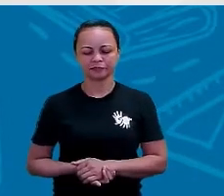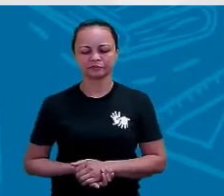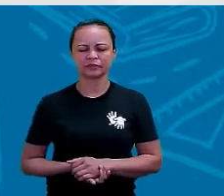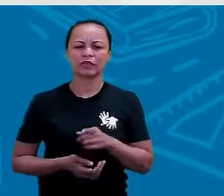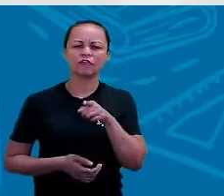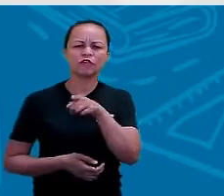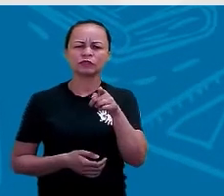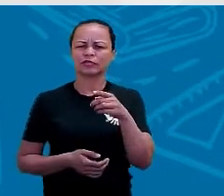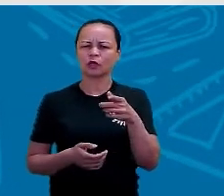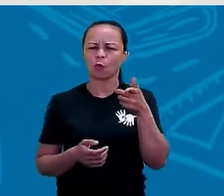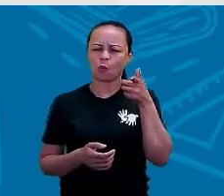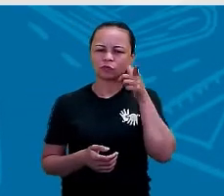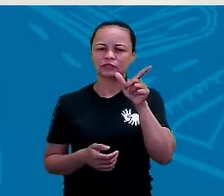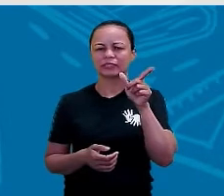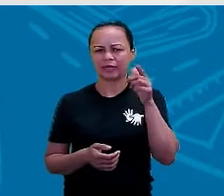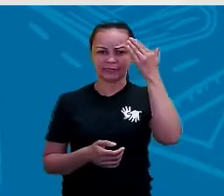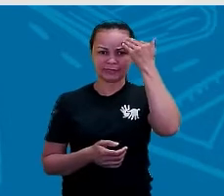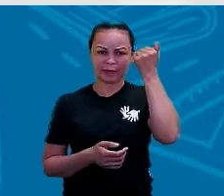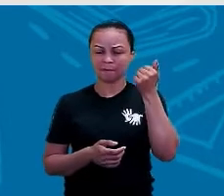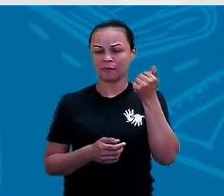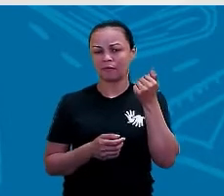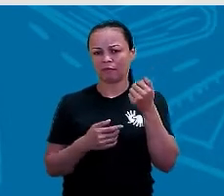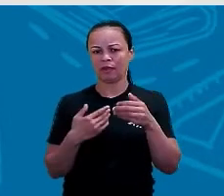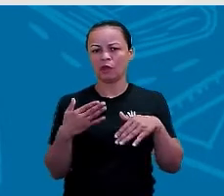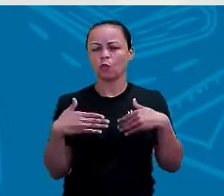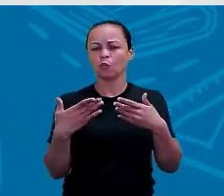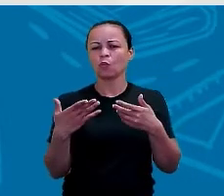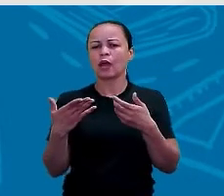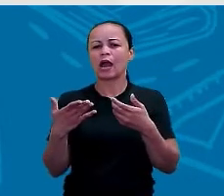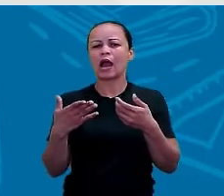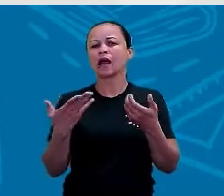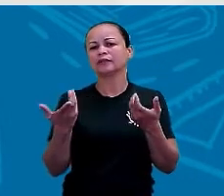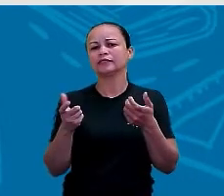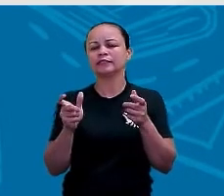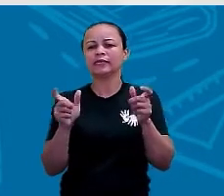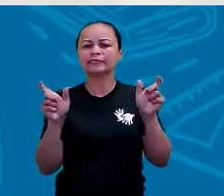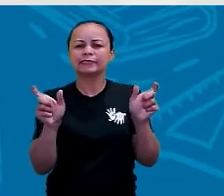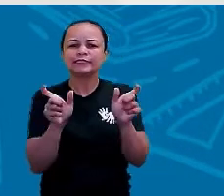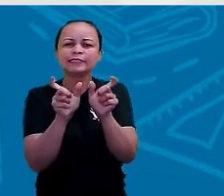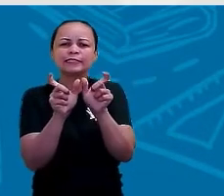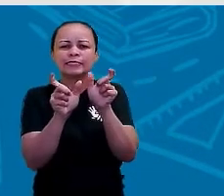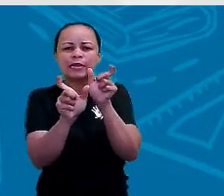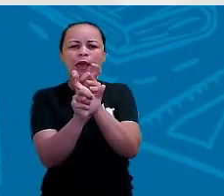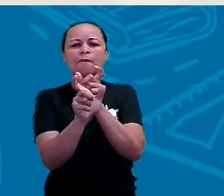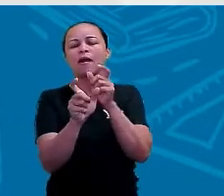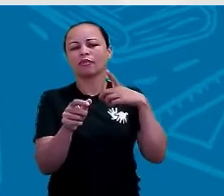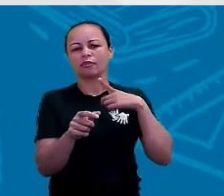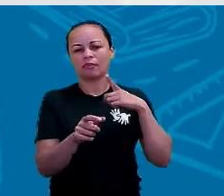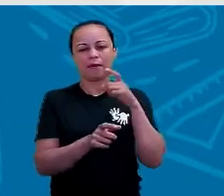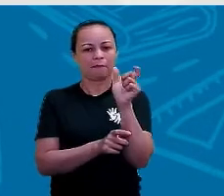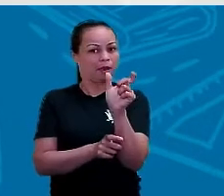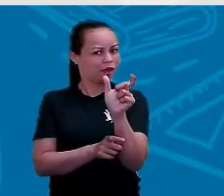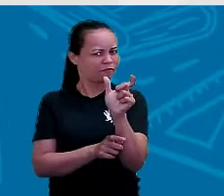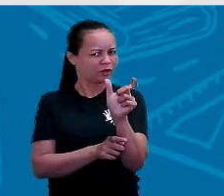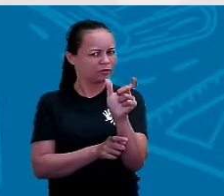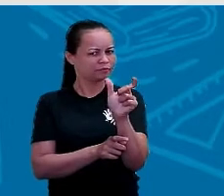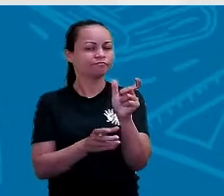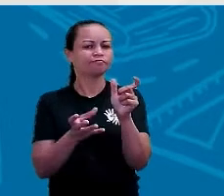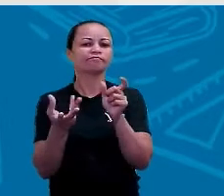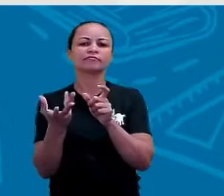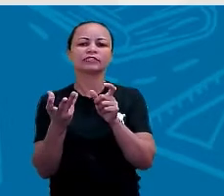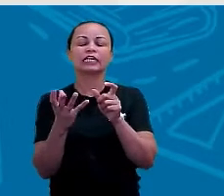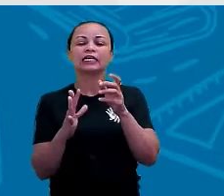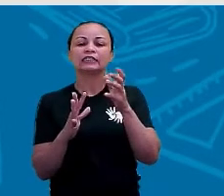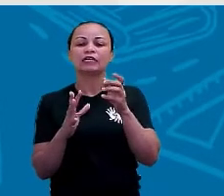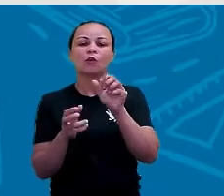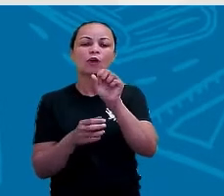conseguiria identificar quantas sílabas tem a palavra borboleta? As sílabas